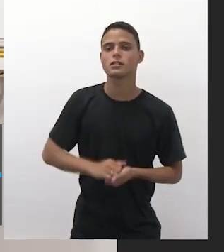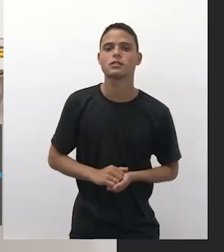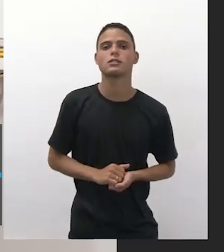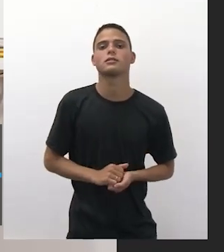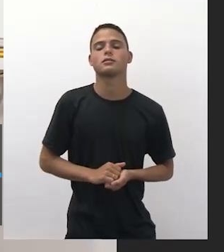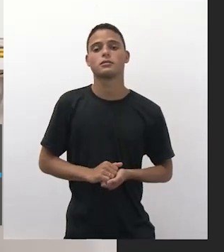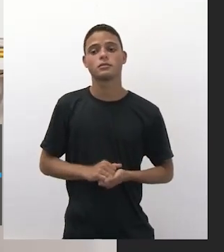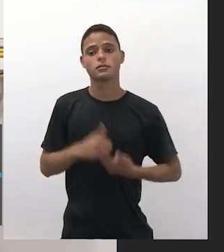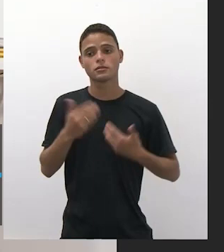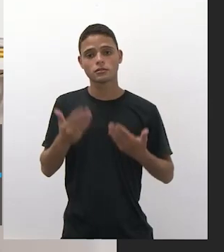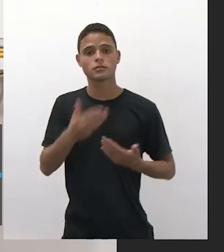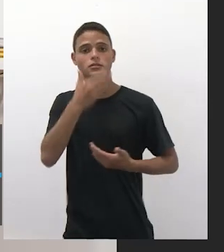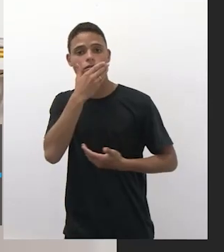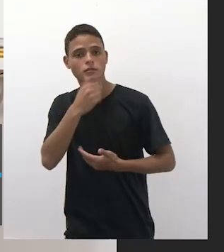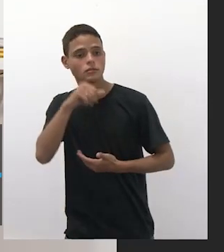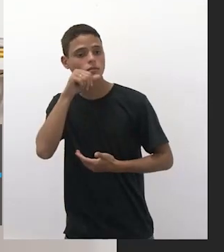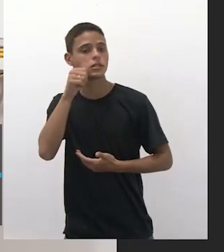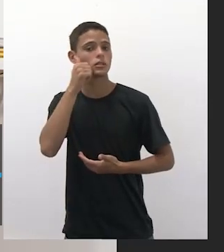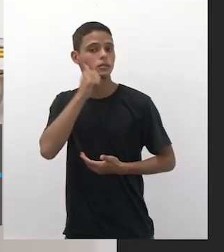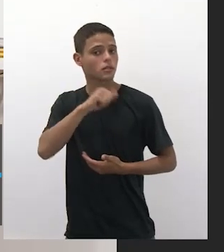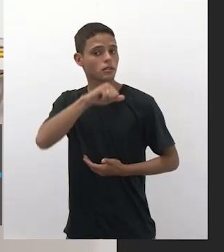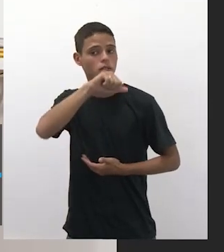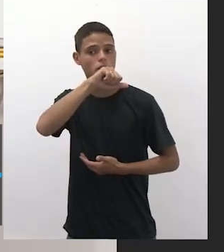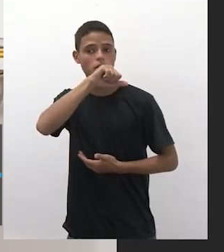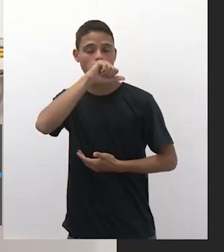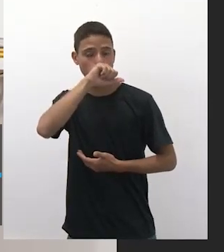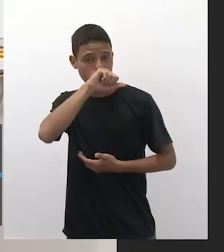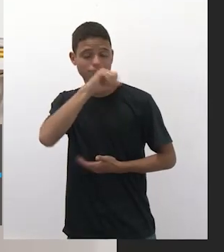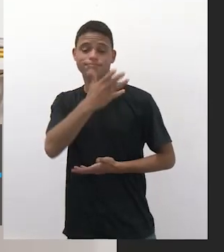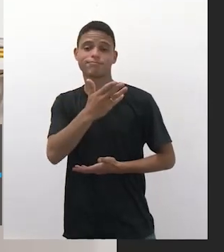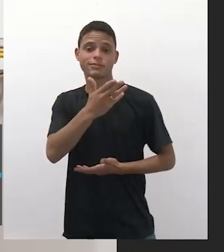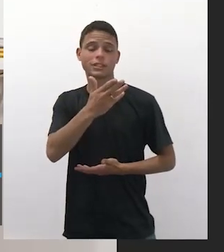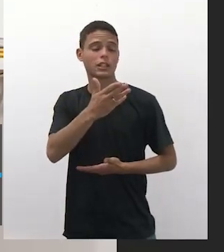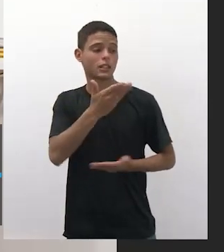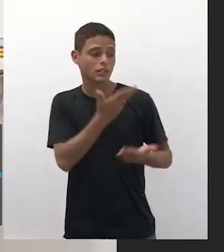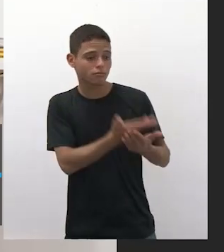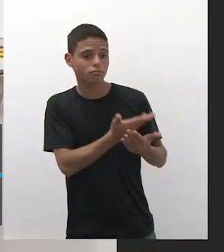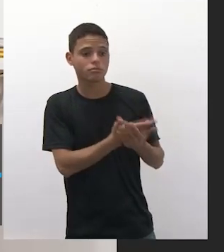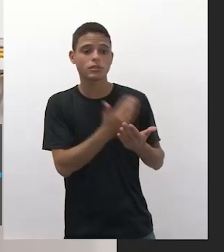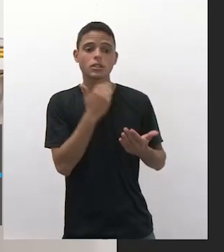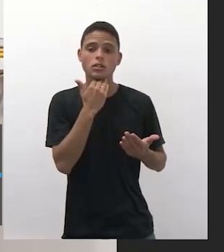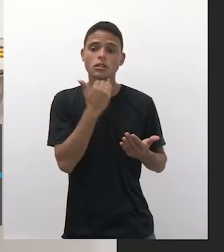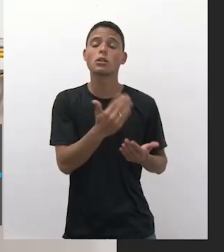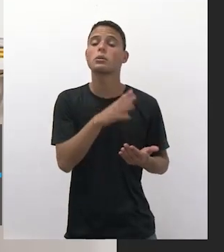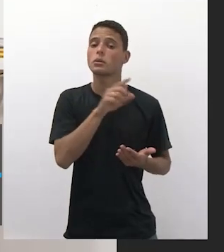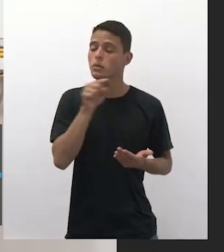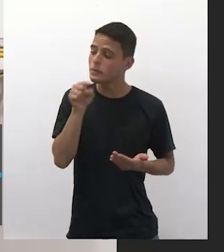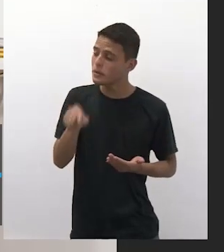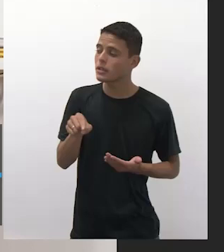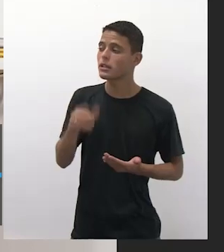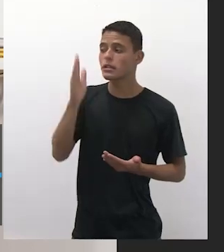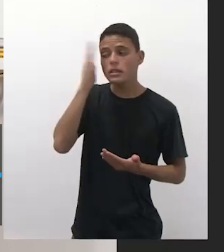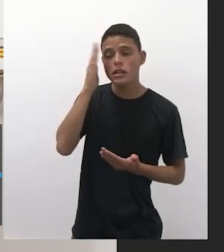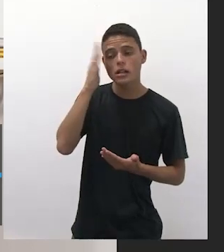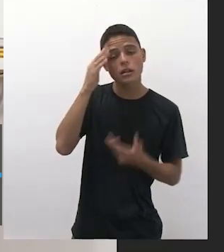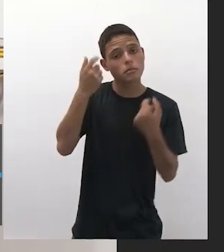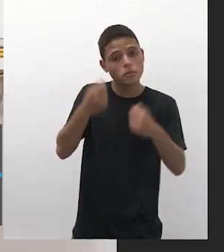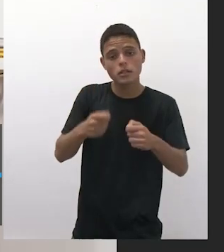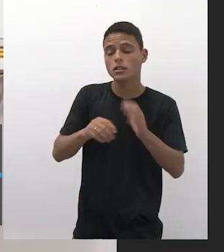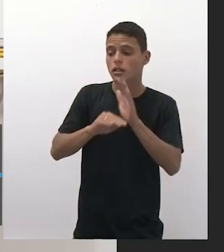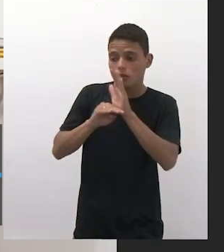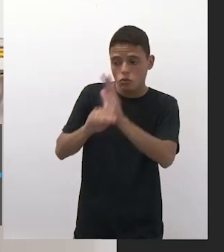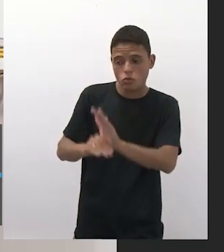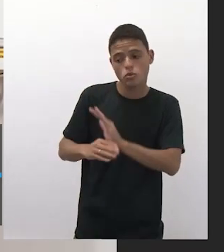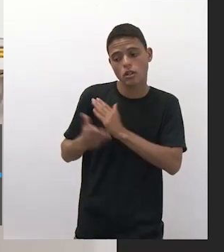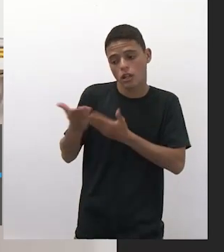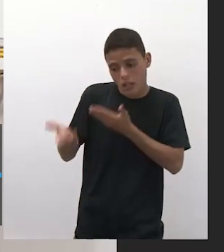assim, tiveram pouco estudo, mas eles tinham noção, né, da importância que é ter da educação na vida da gente, né?